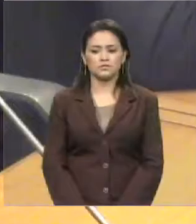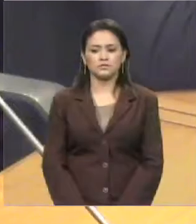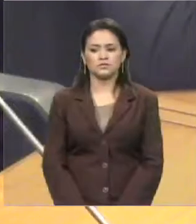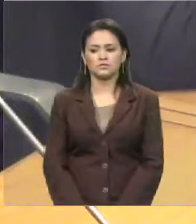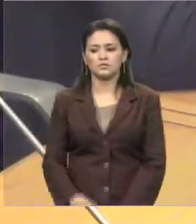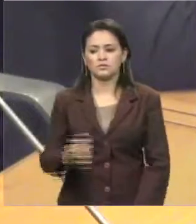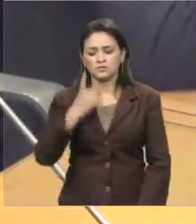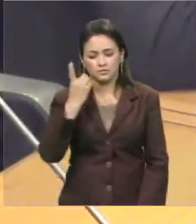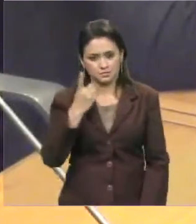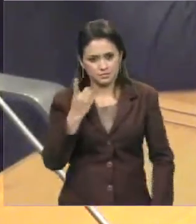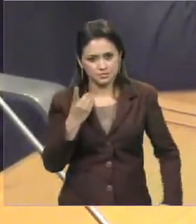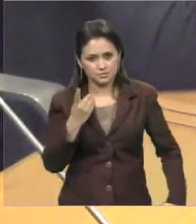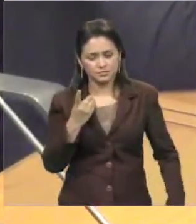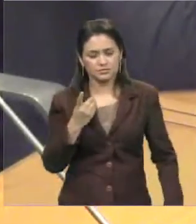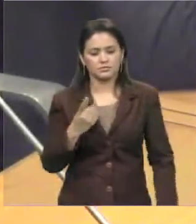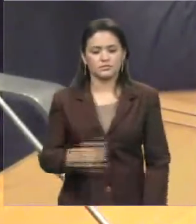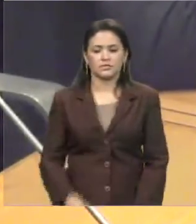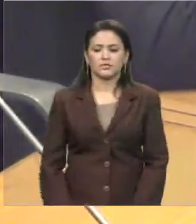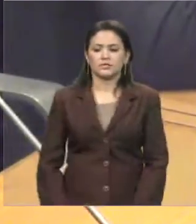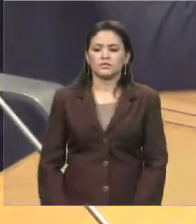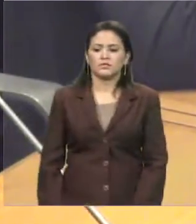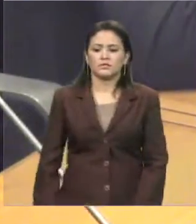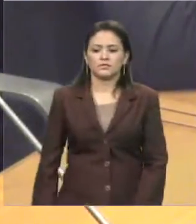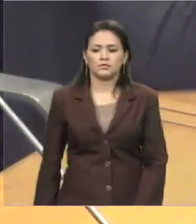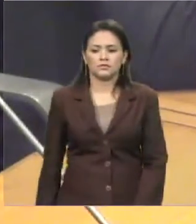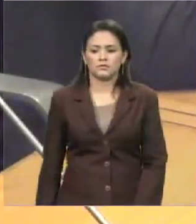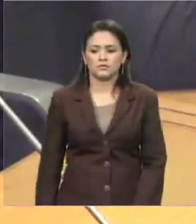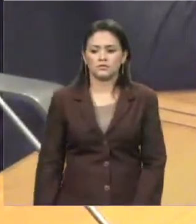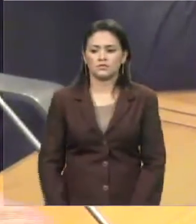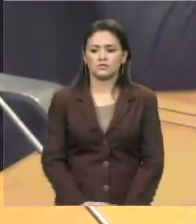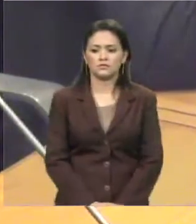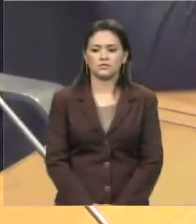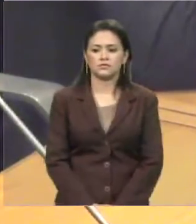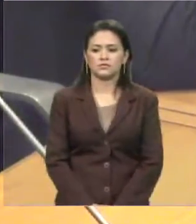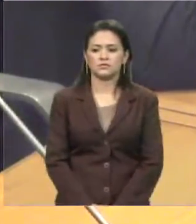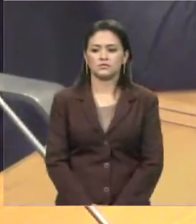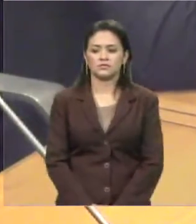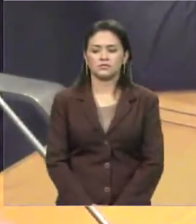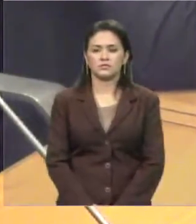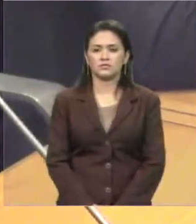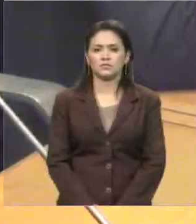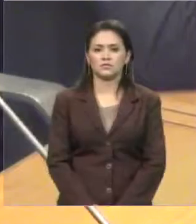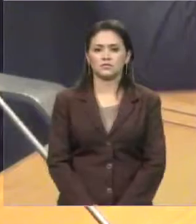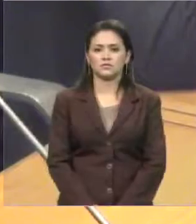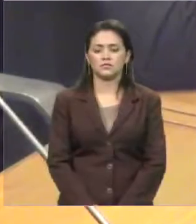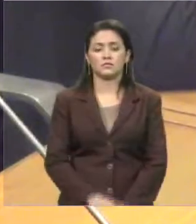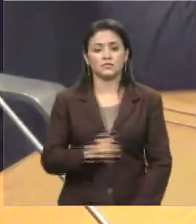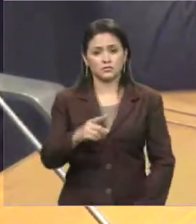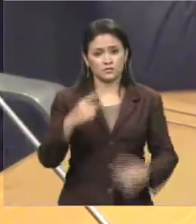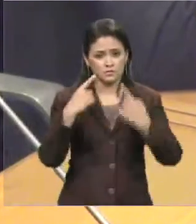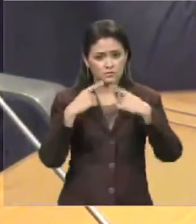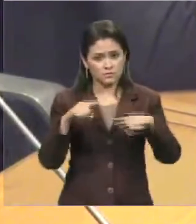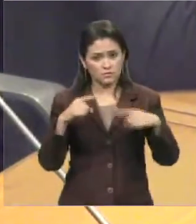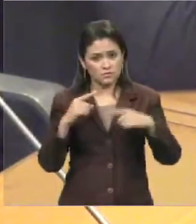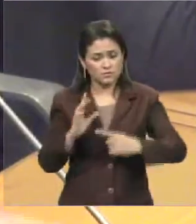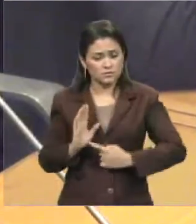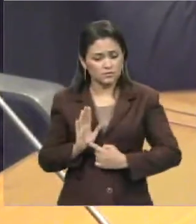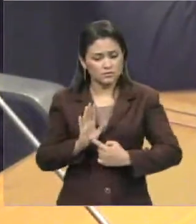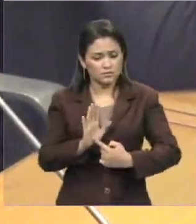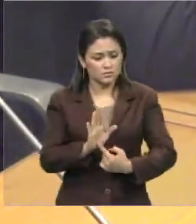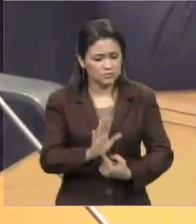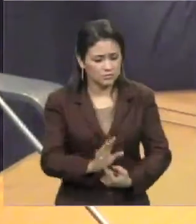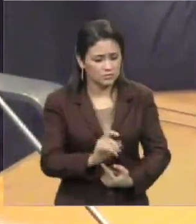Deputado, eu, diante de tamanha gravidade que Vossa Excelência está expondo a esta